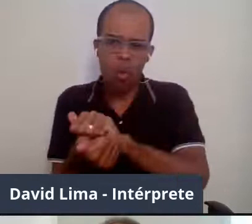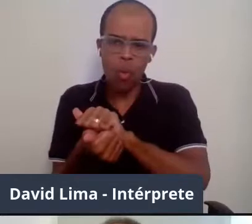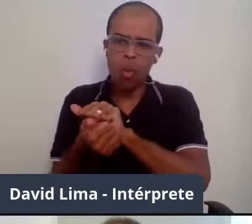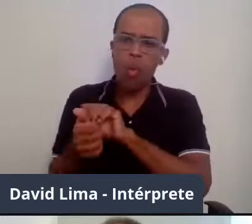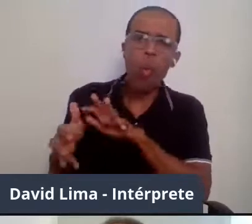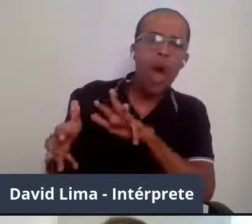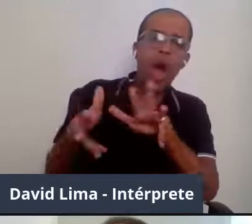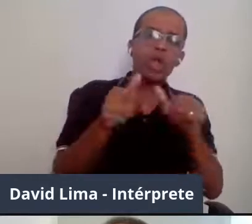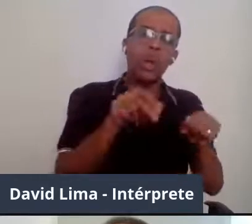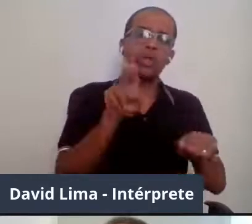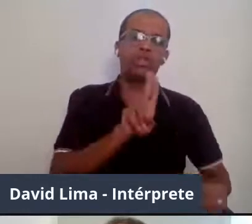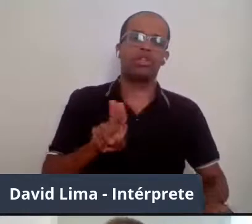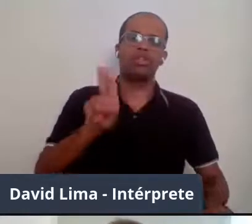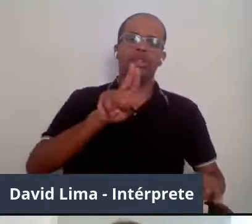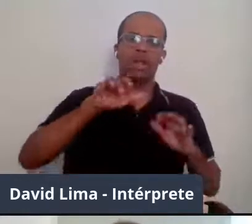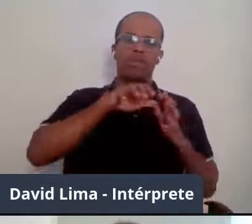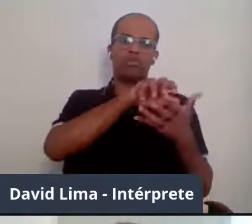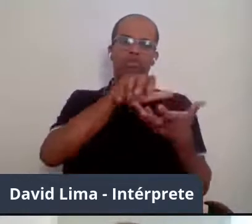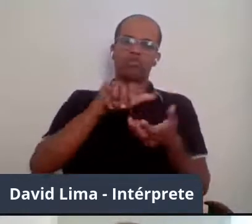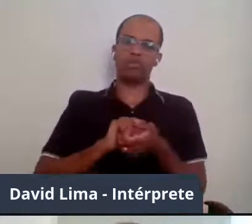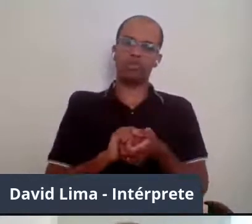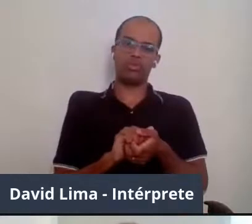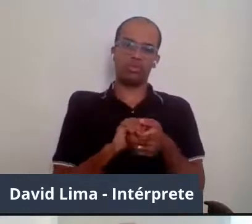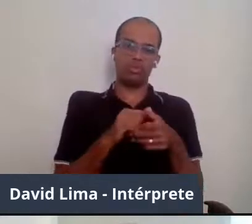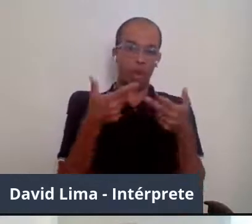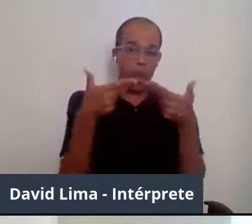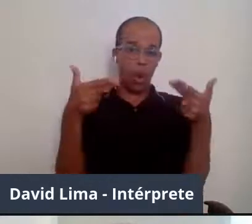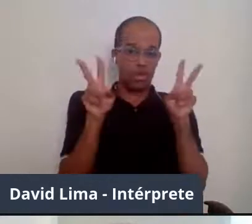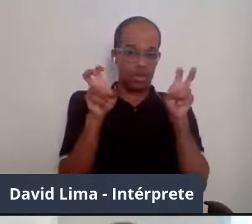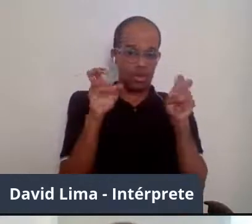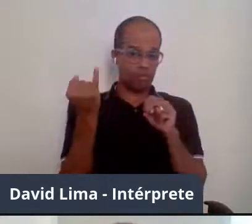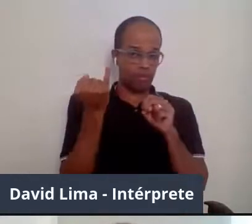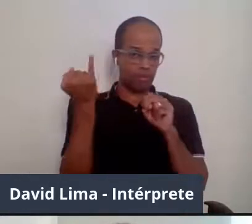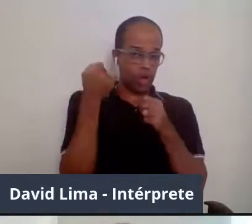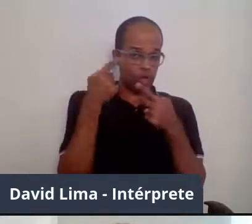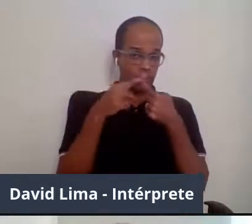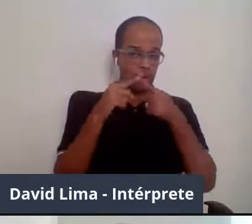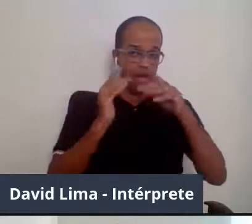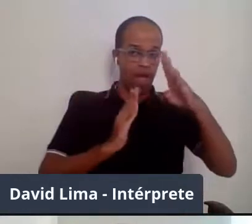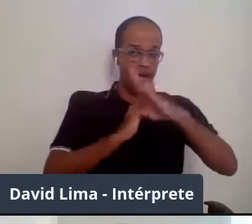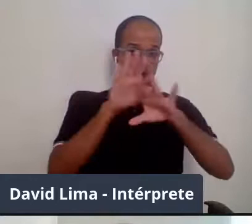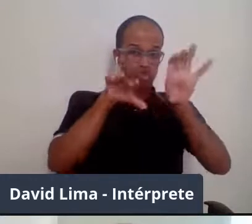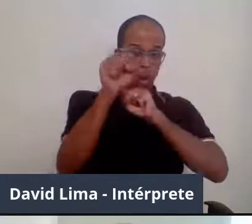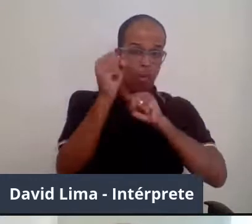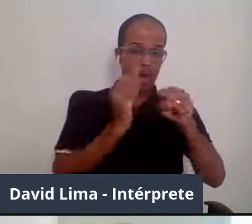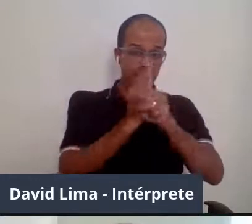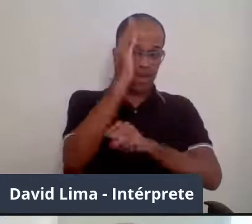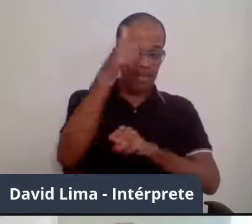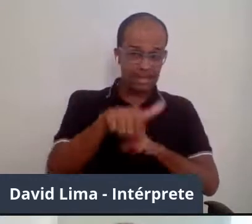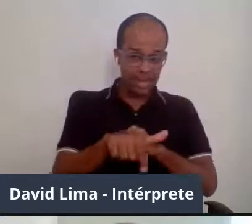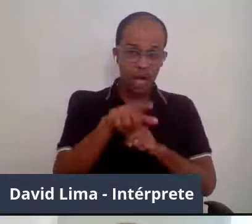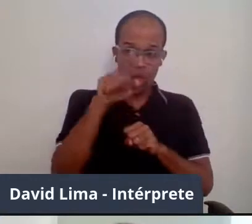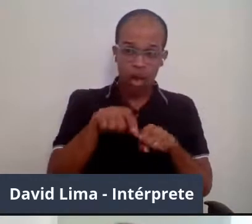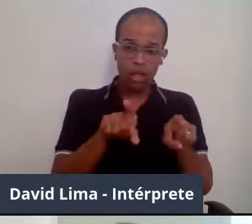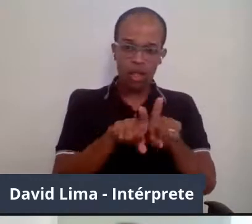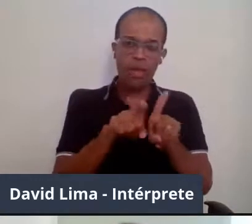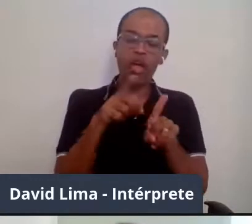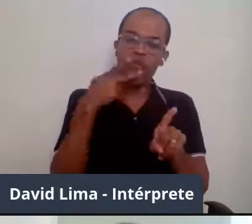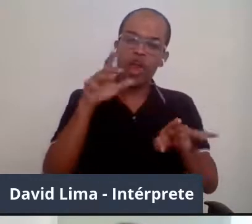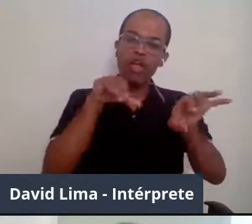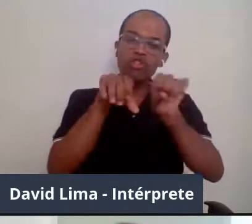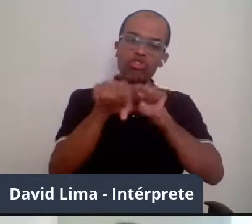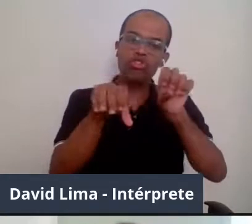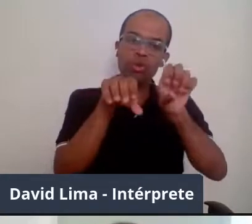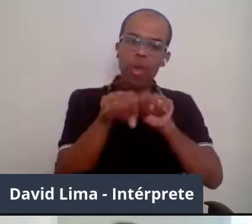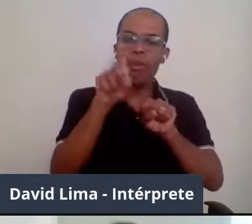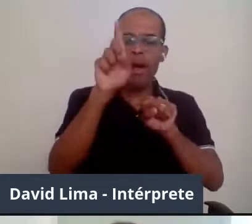as universidades do mundo, que é uma questão muito importante, e estou falando nisso porque a validação dos diplomas, ela também, eu falei, diploma é um